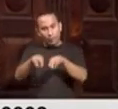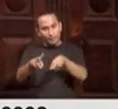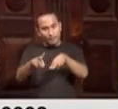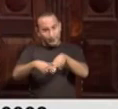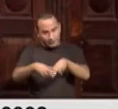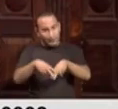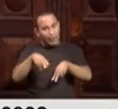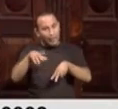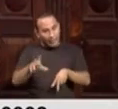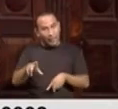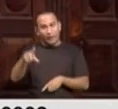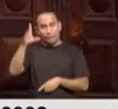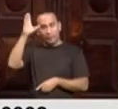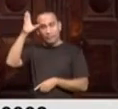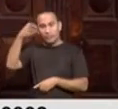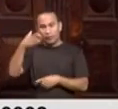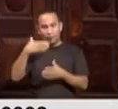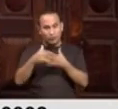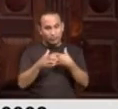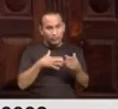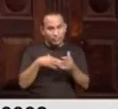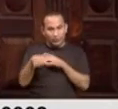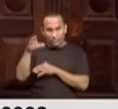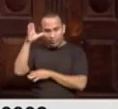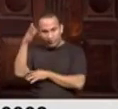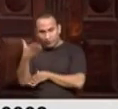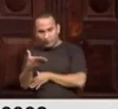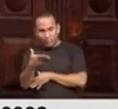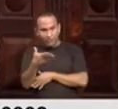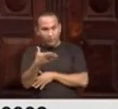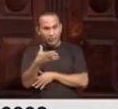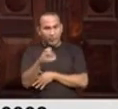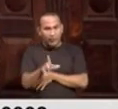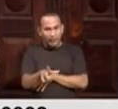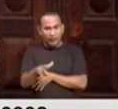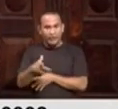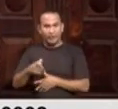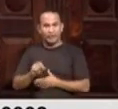Essa é a decisão. Qualquer decisão além disso é um equívoco, e essa